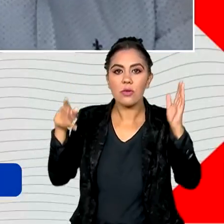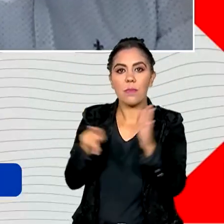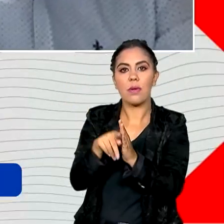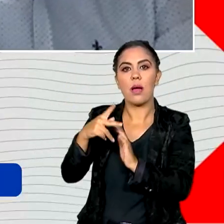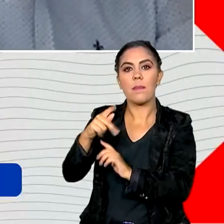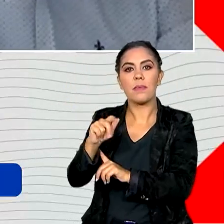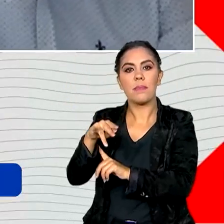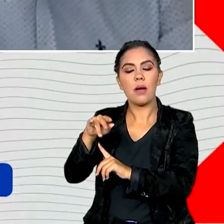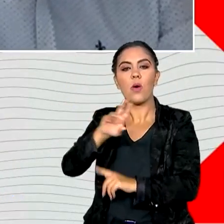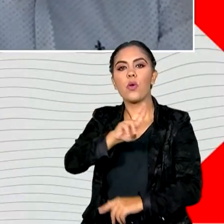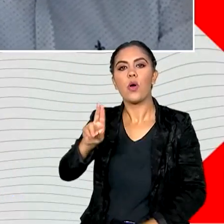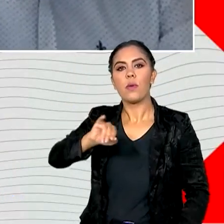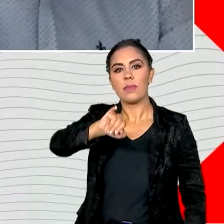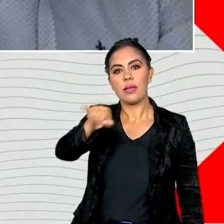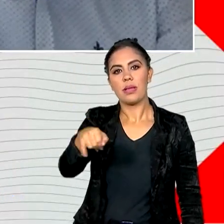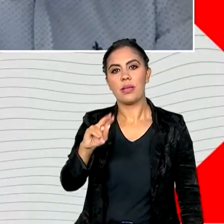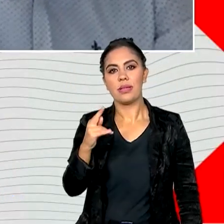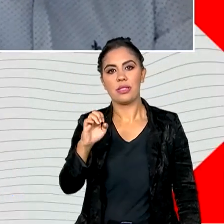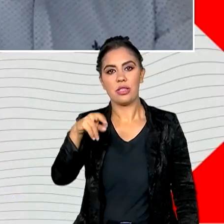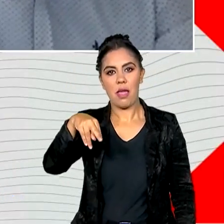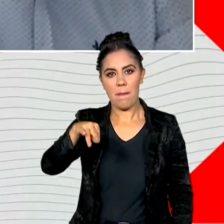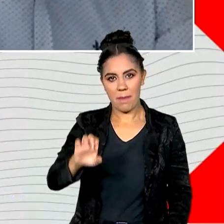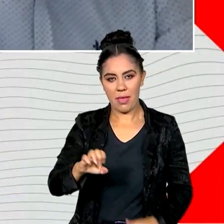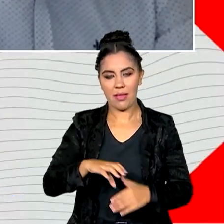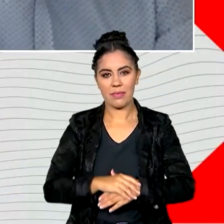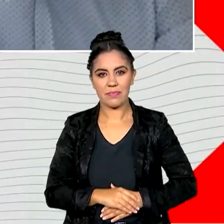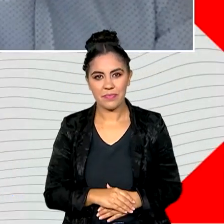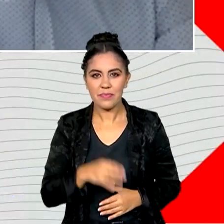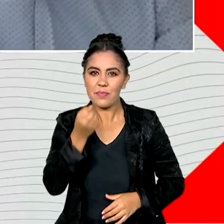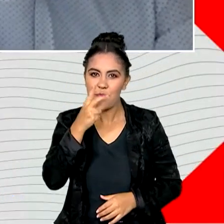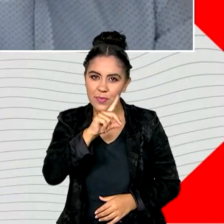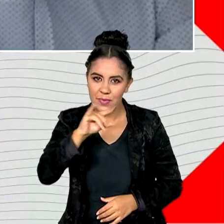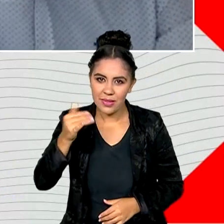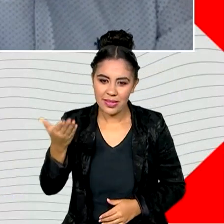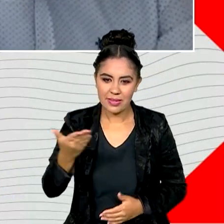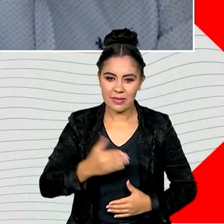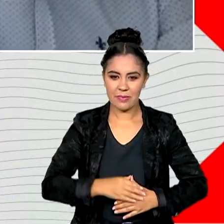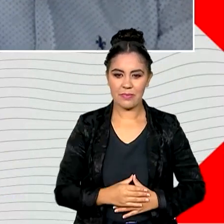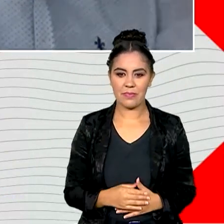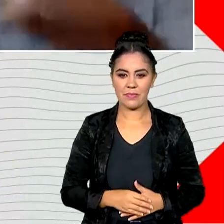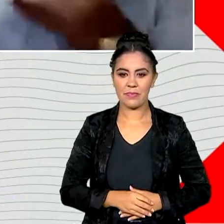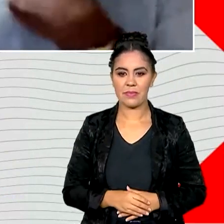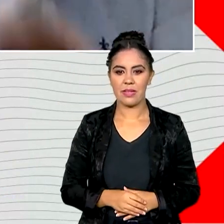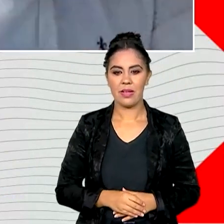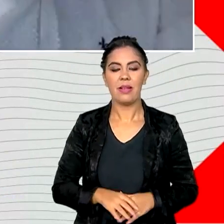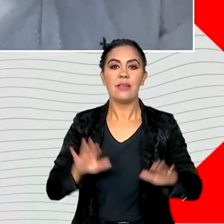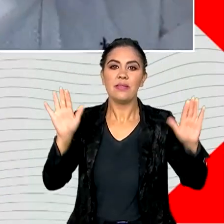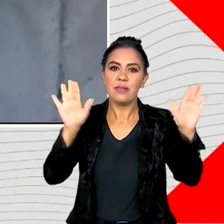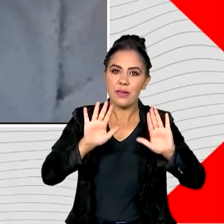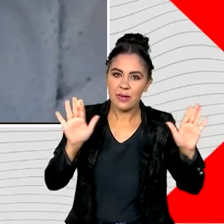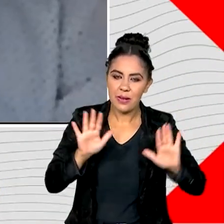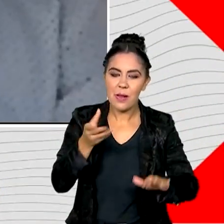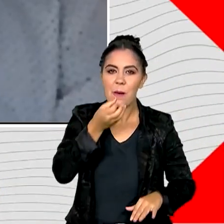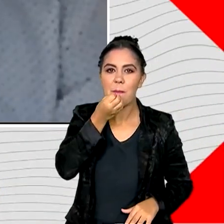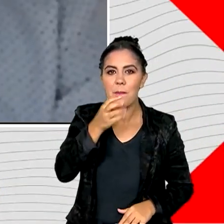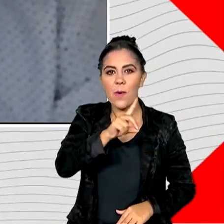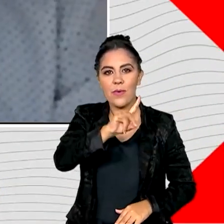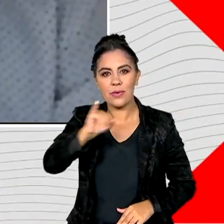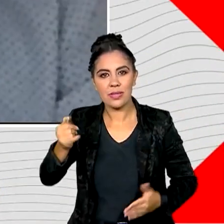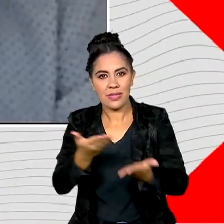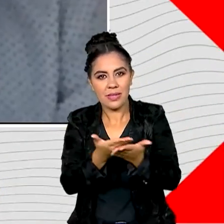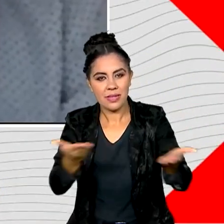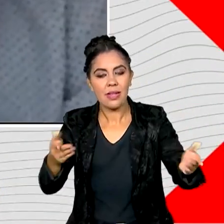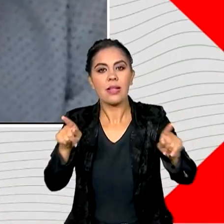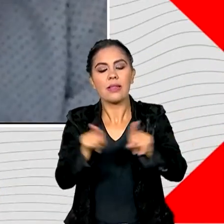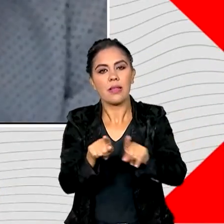é o James Costa. Oi, James, bom dia para você. Oi, Karine, bom dia, ministro Rui